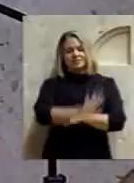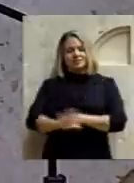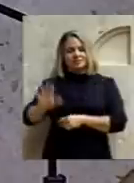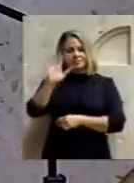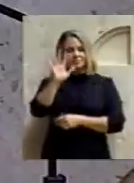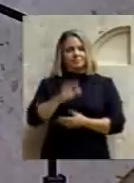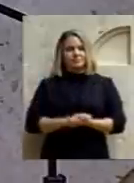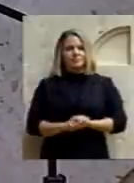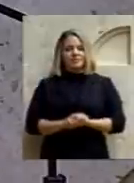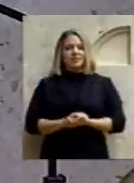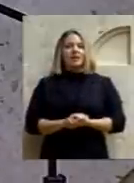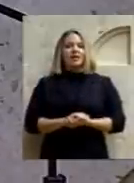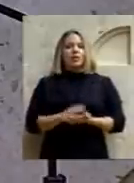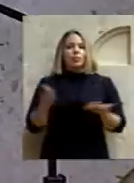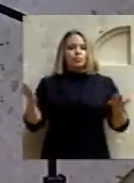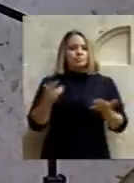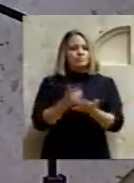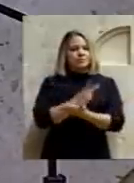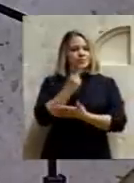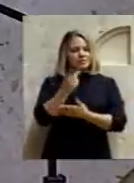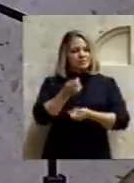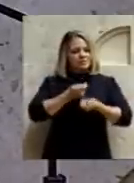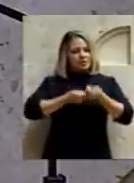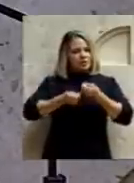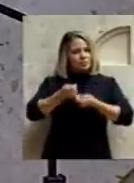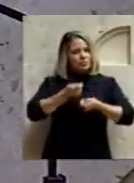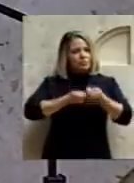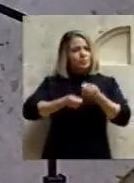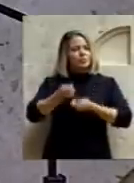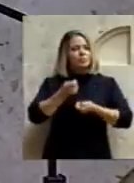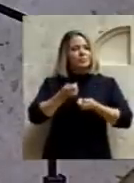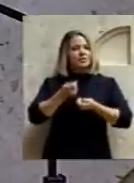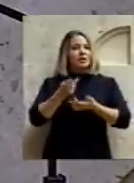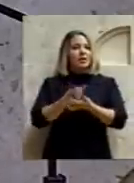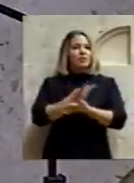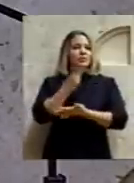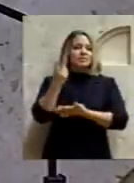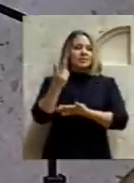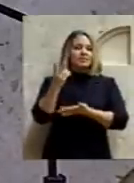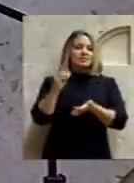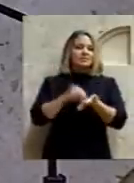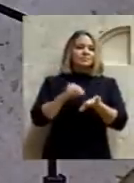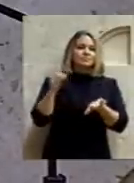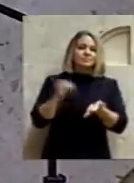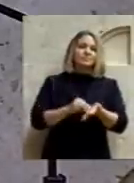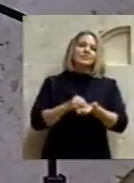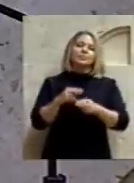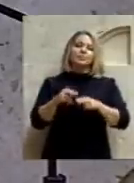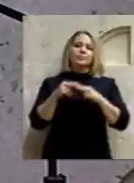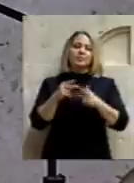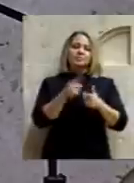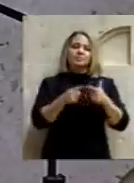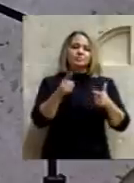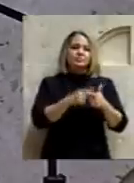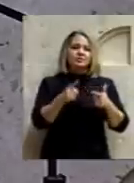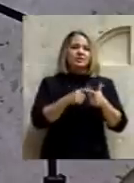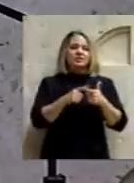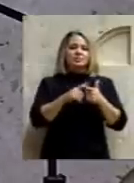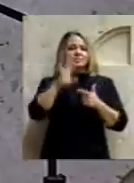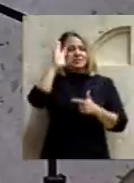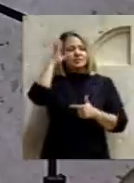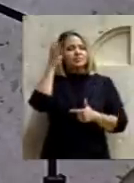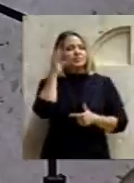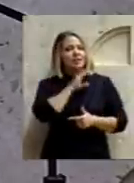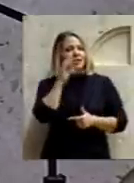O gridlock econômico resultante da ineficácia dos mecanismos de solução rápida